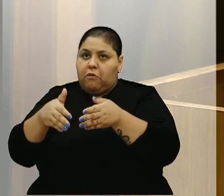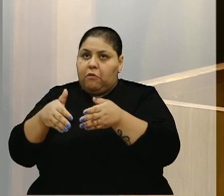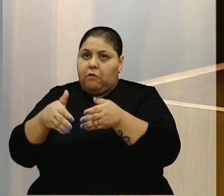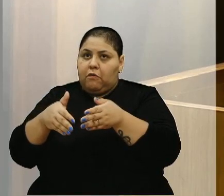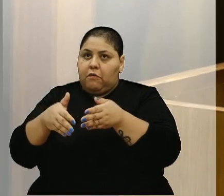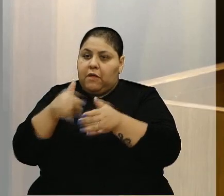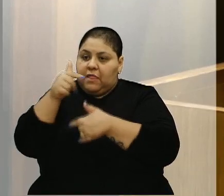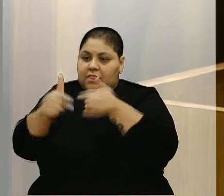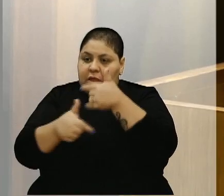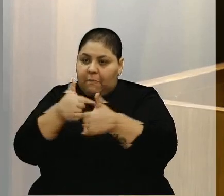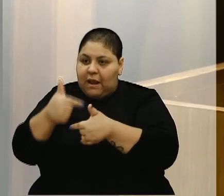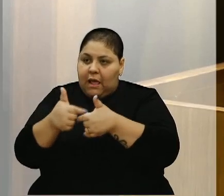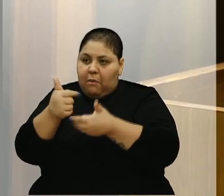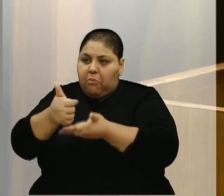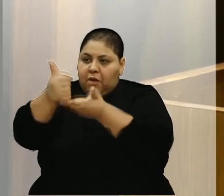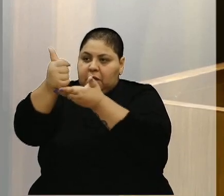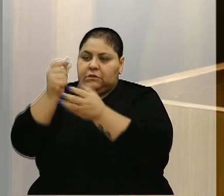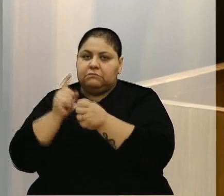a nossa cidade.